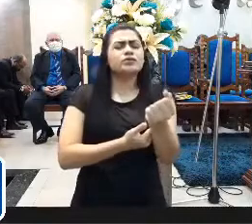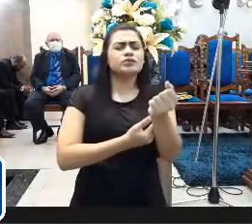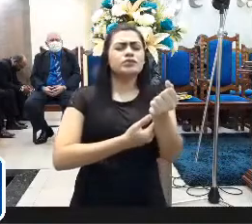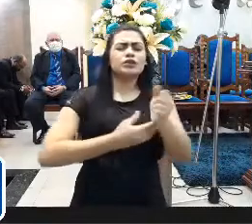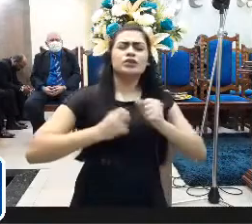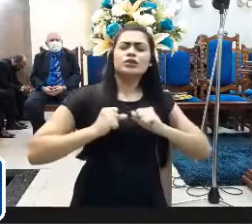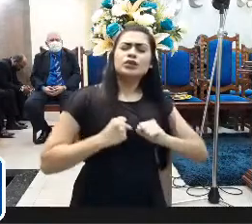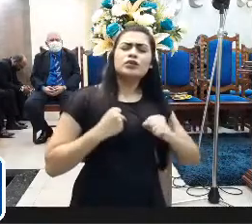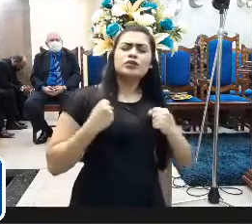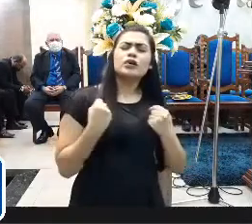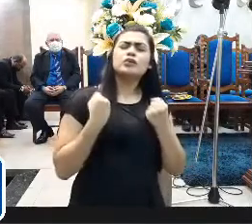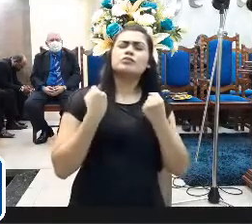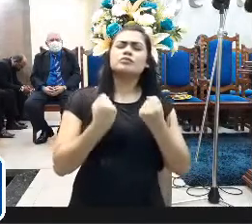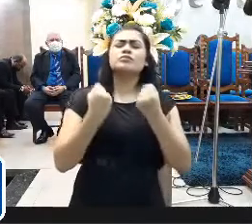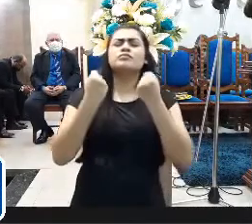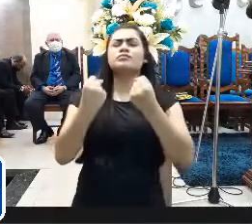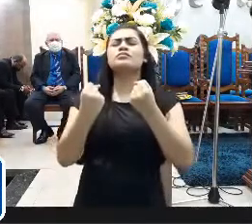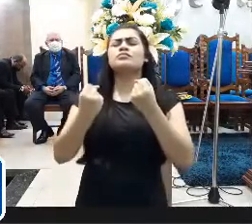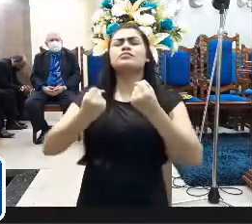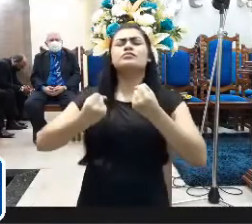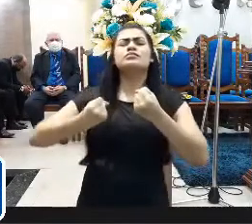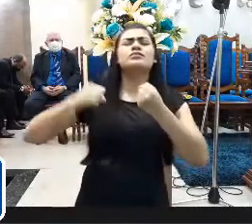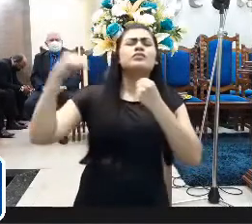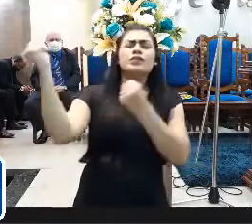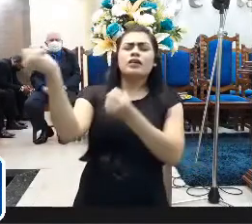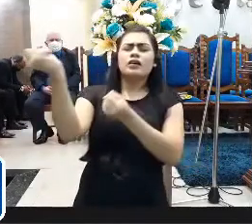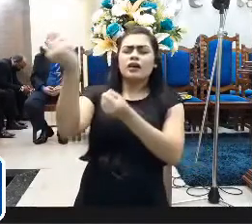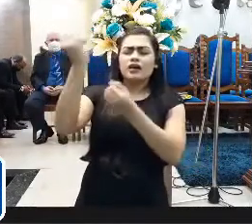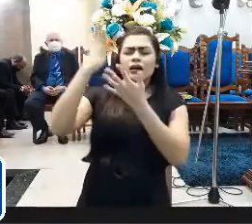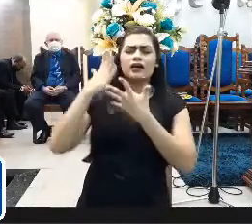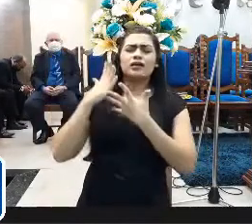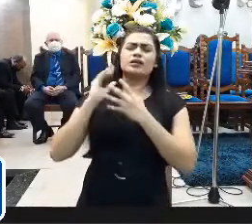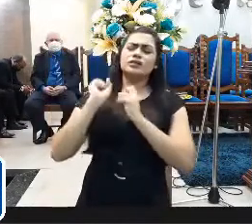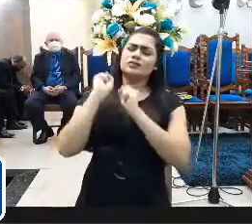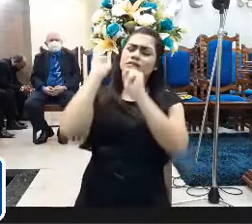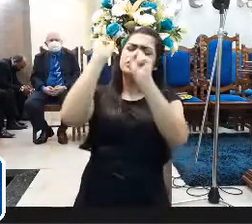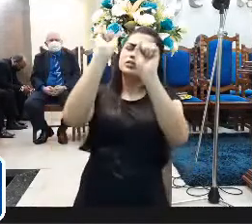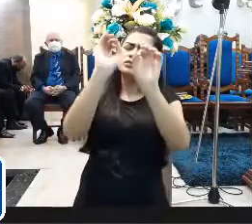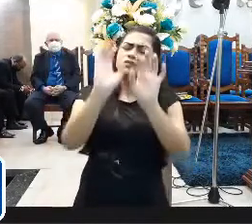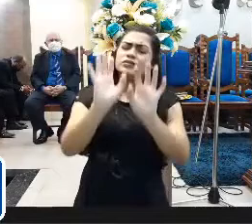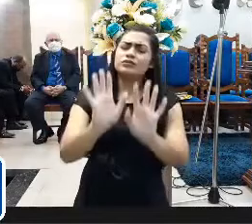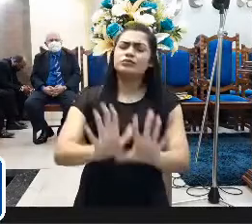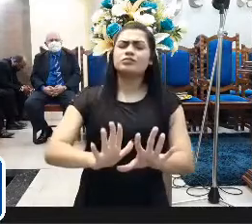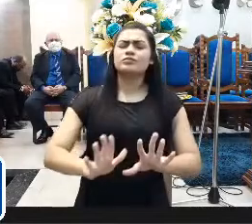para lhe fortificar na graça.